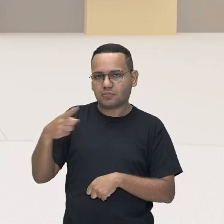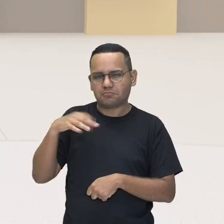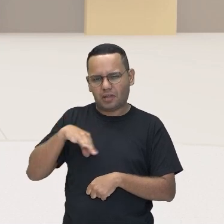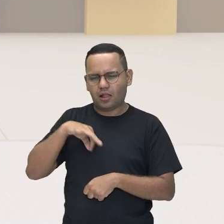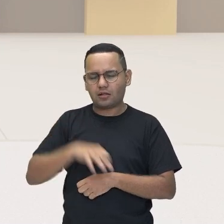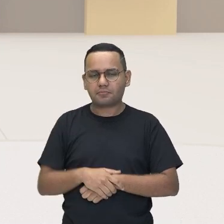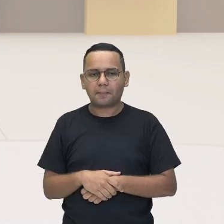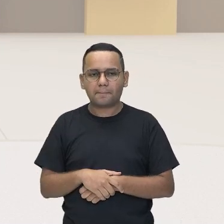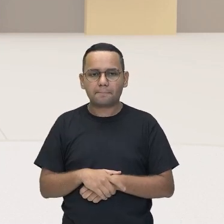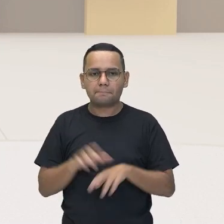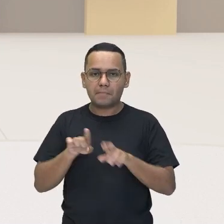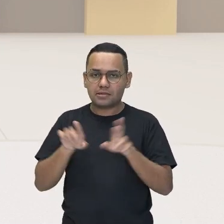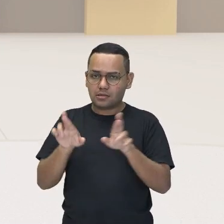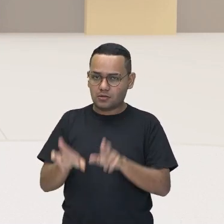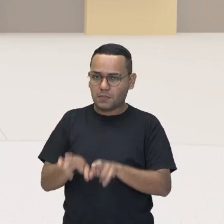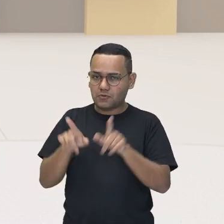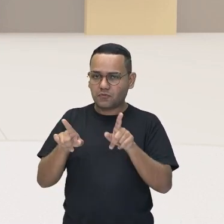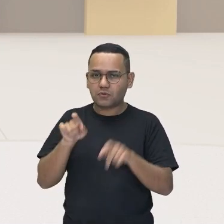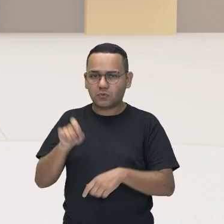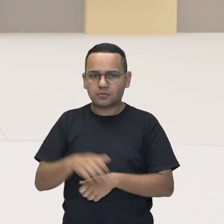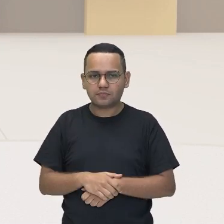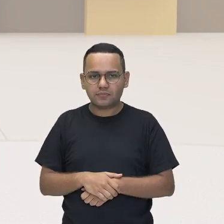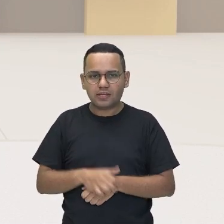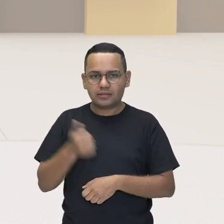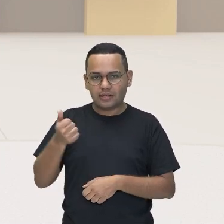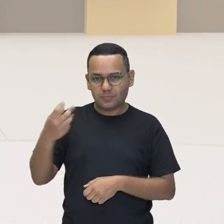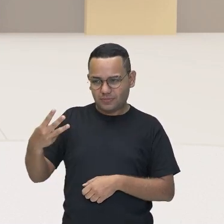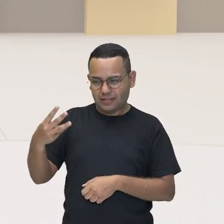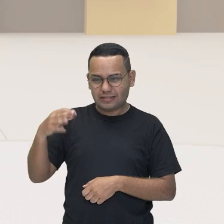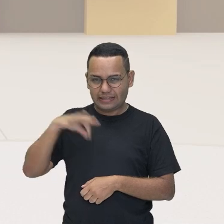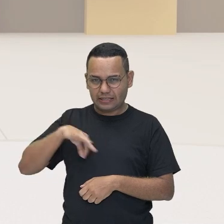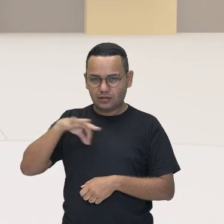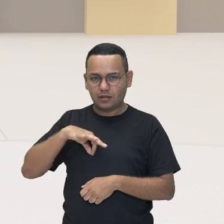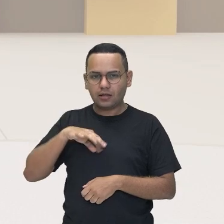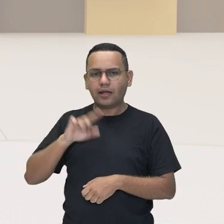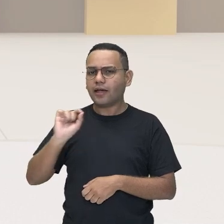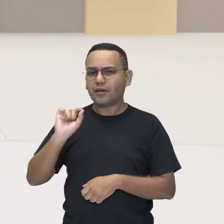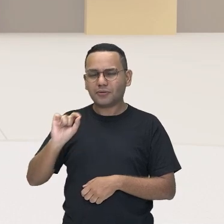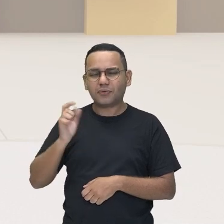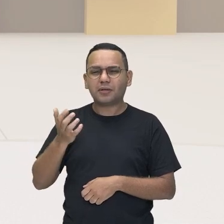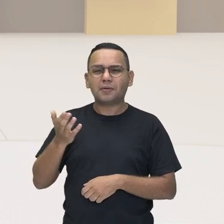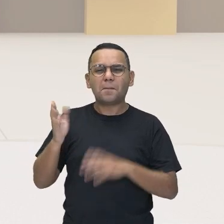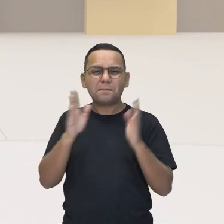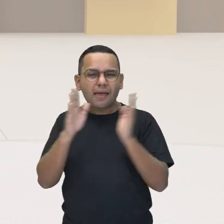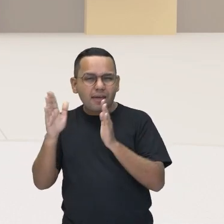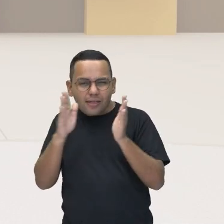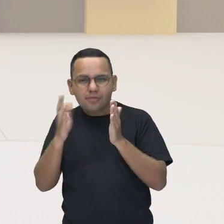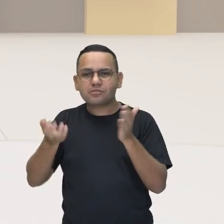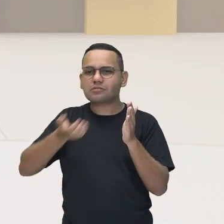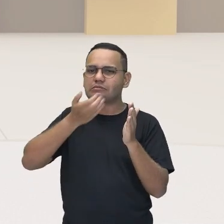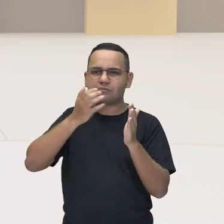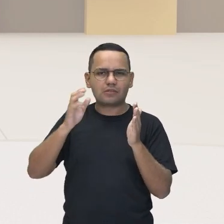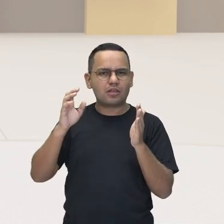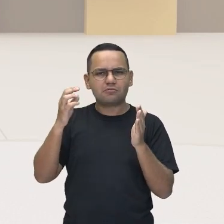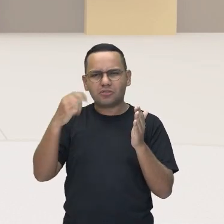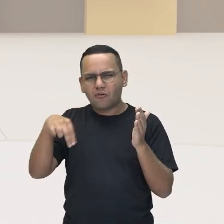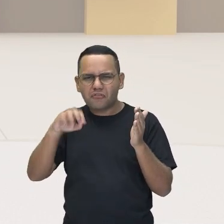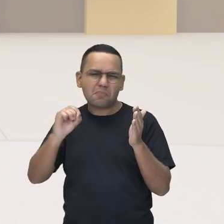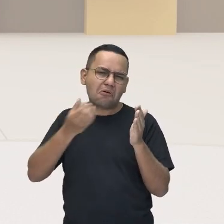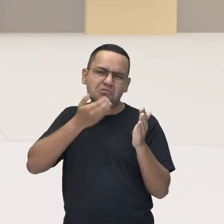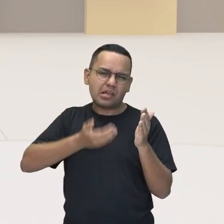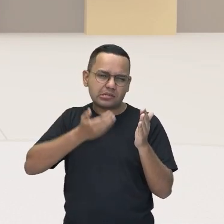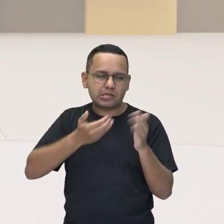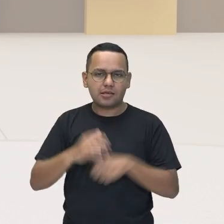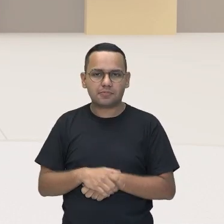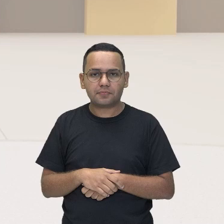aquela diferença, porque o 13º só vem lá no final do ano, né, diferente da imposto de renda, que chega